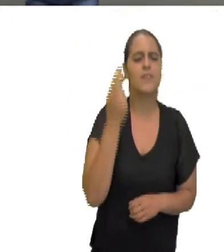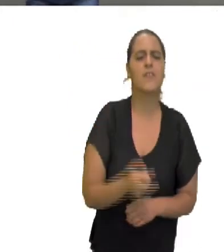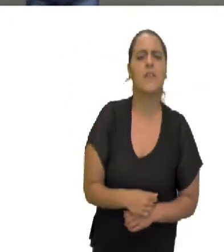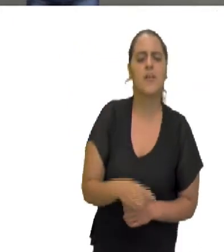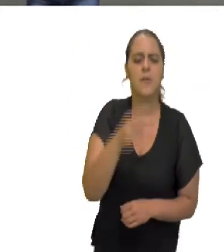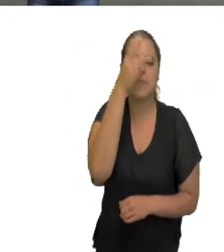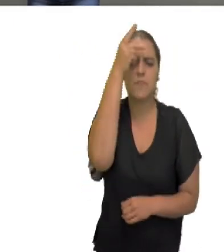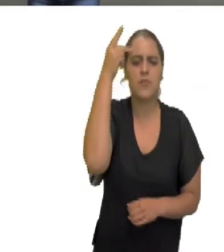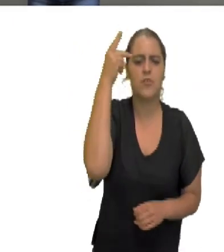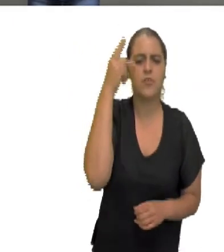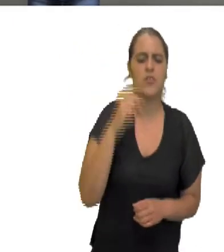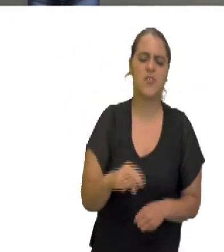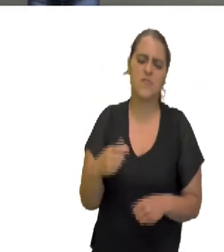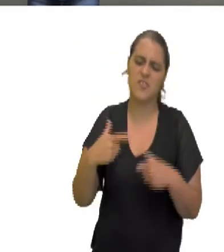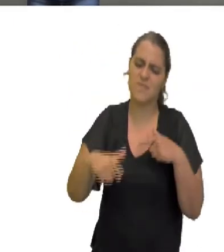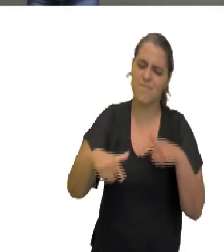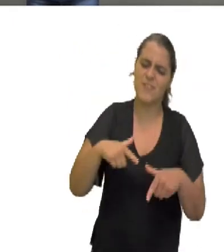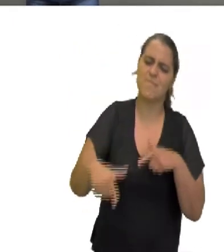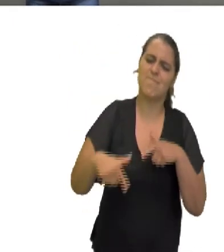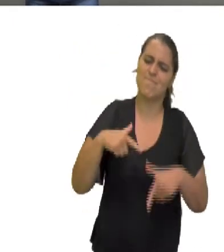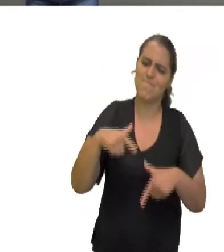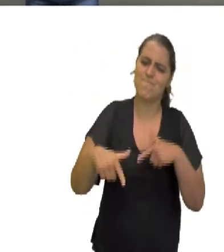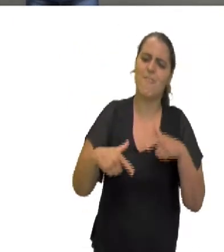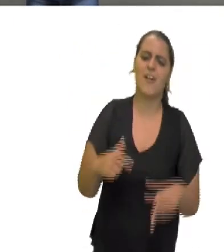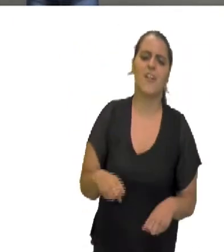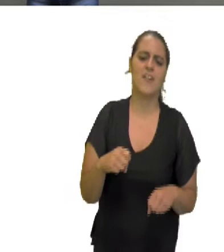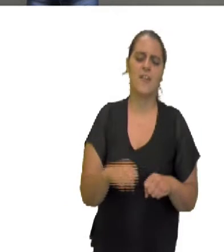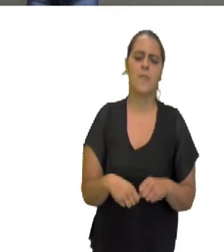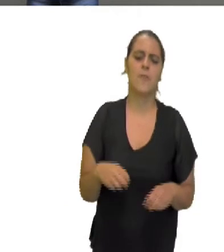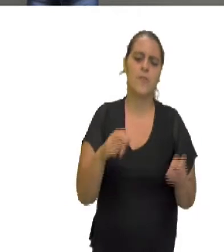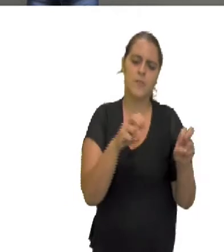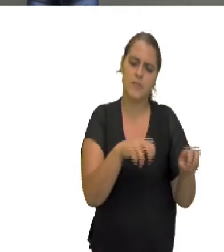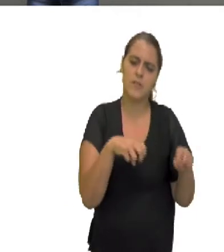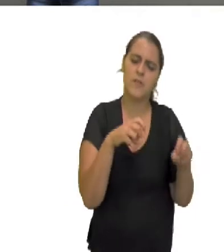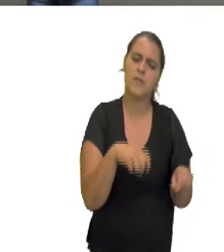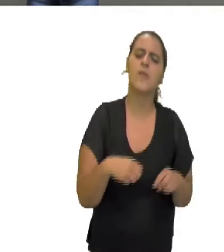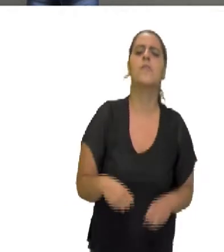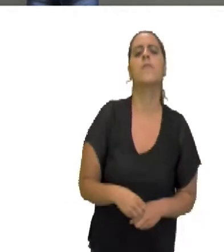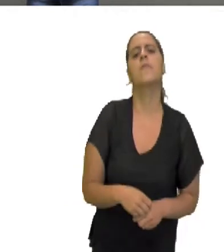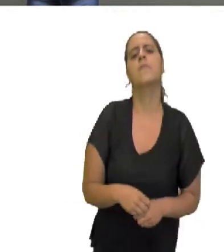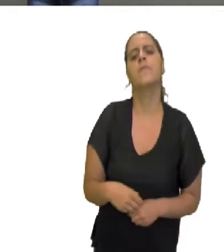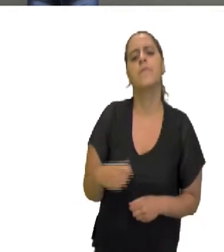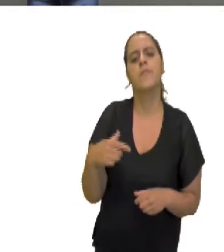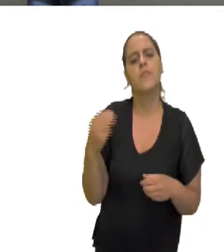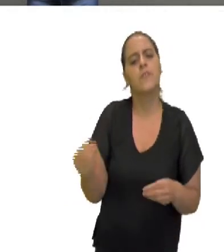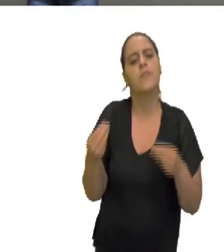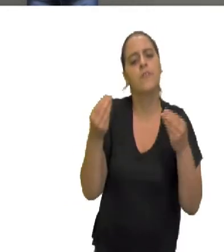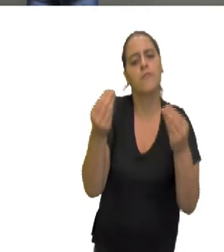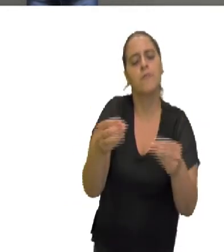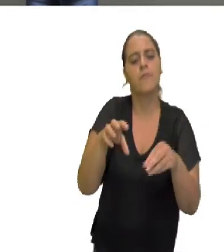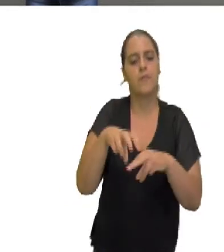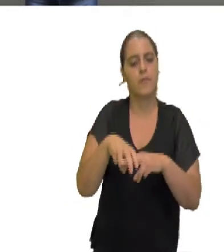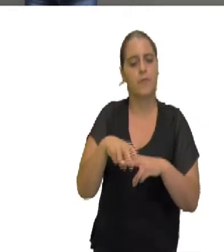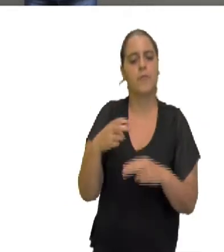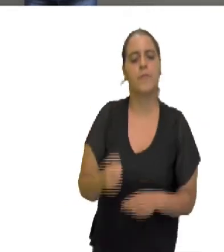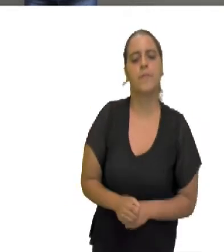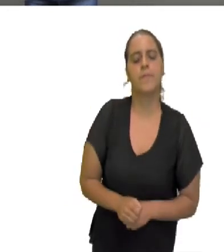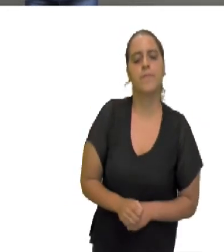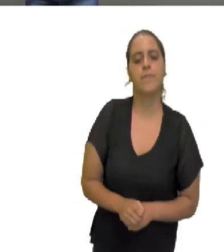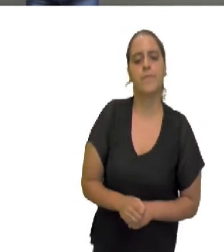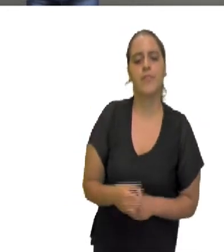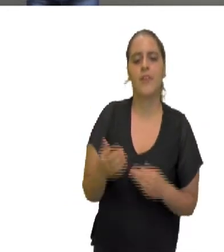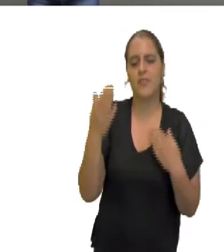que alguém teve que trabalhar muito para que isso chegasse na sua mesa. E